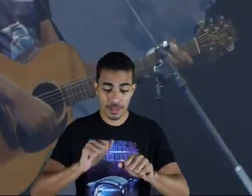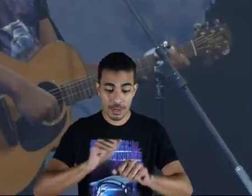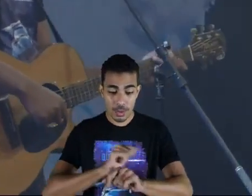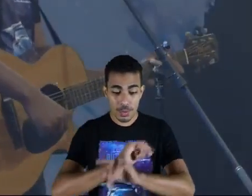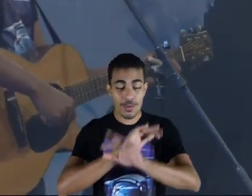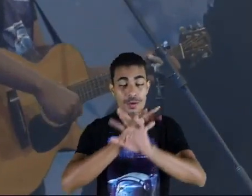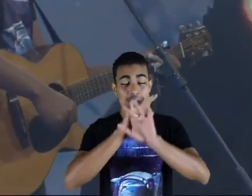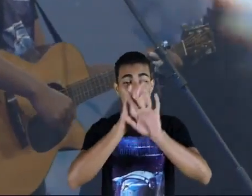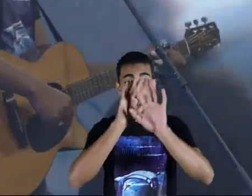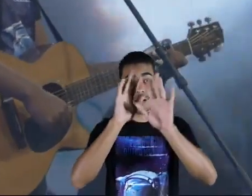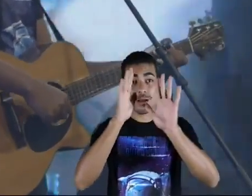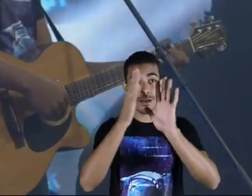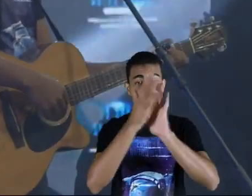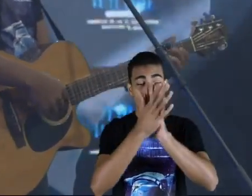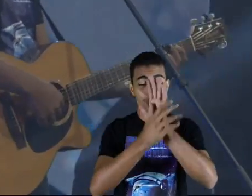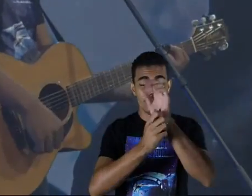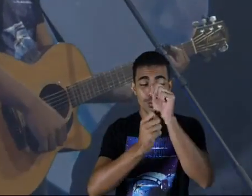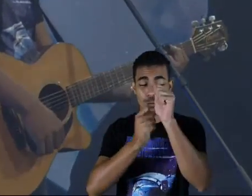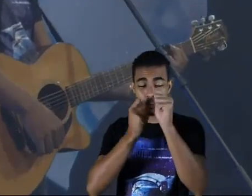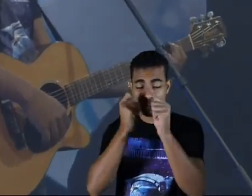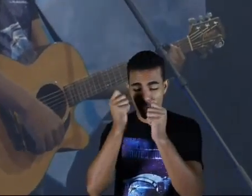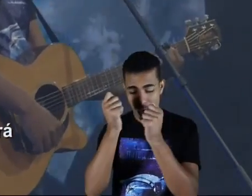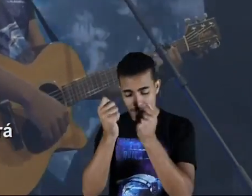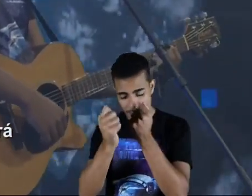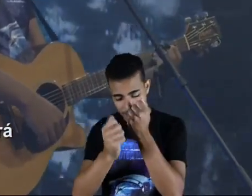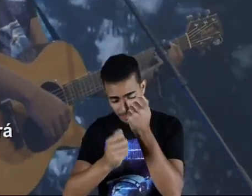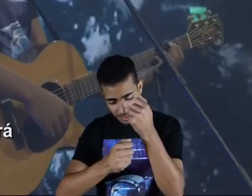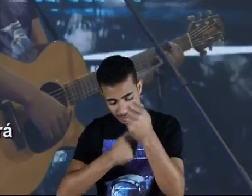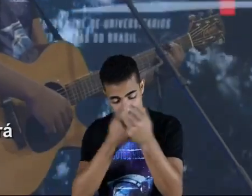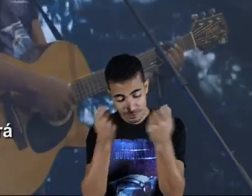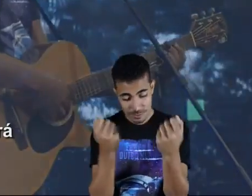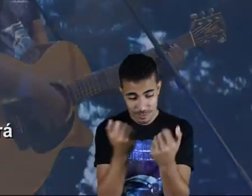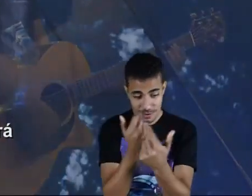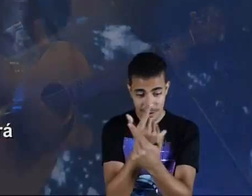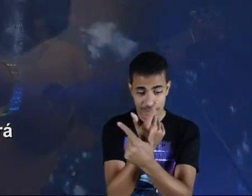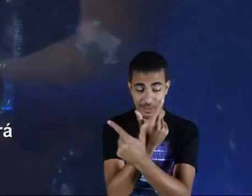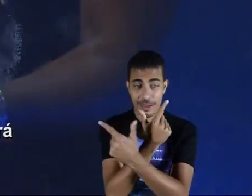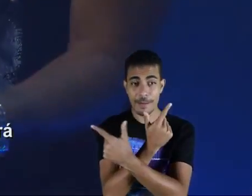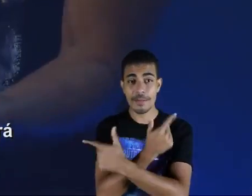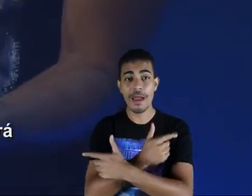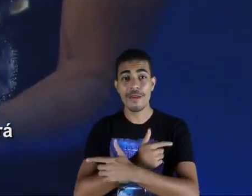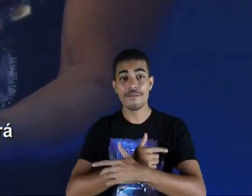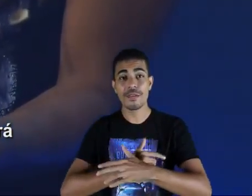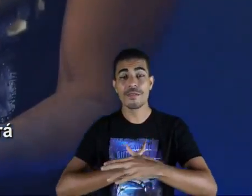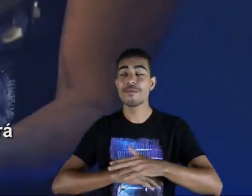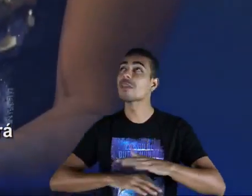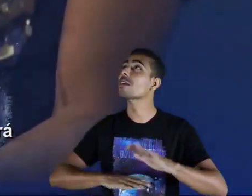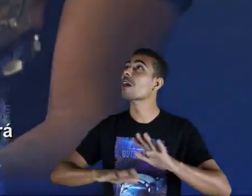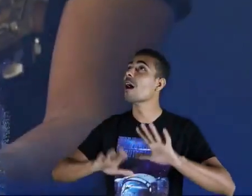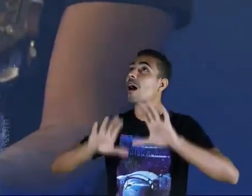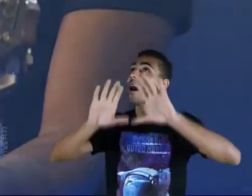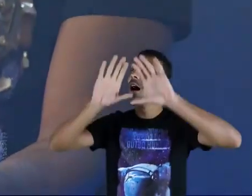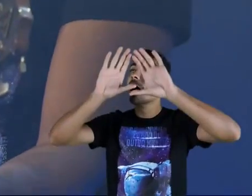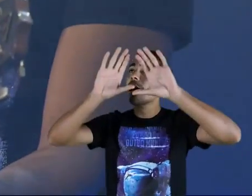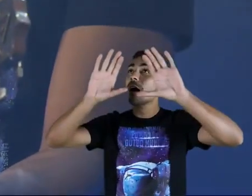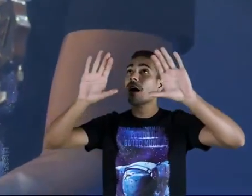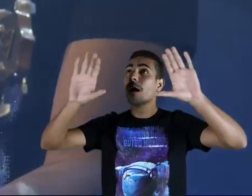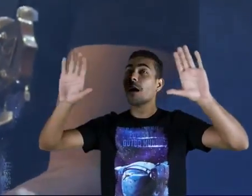Glória, glória, aleluia. Nosso rei em breve